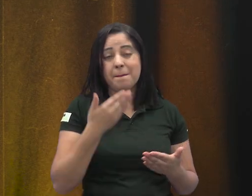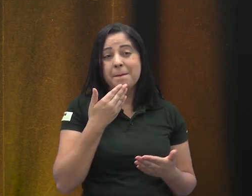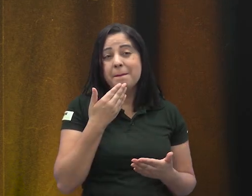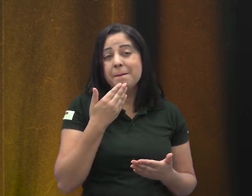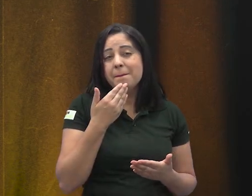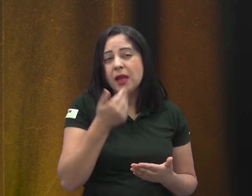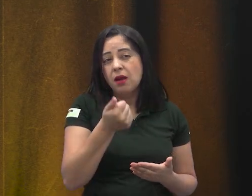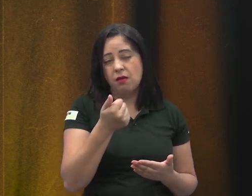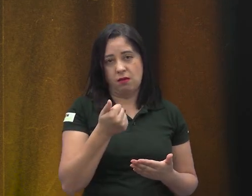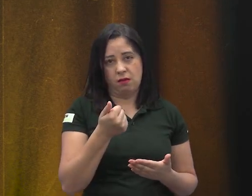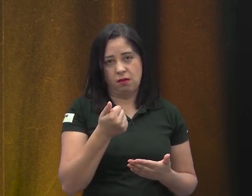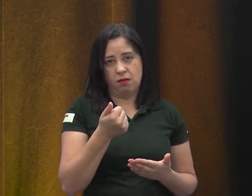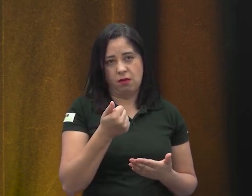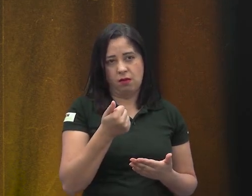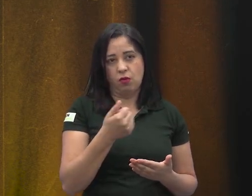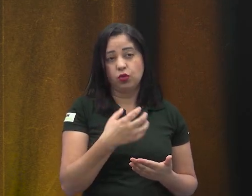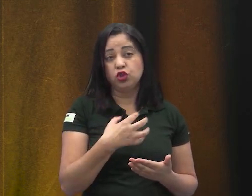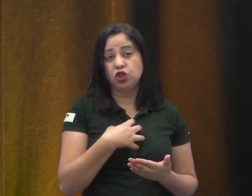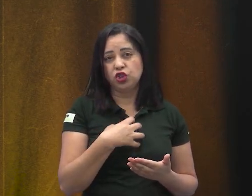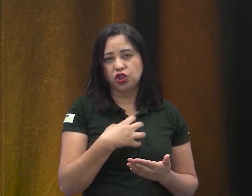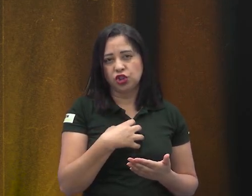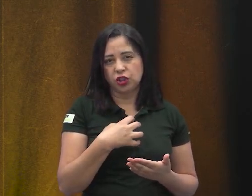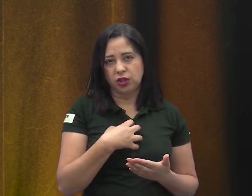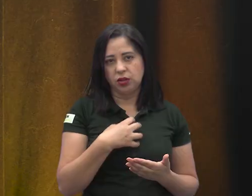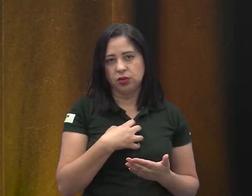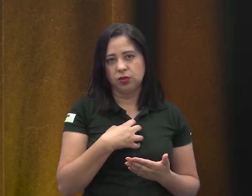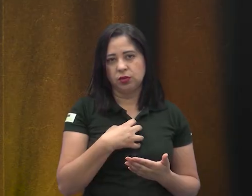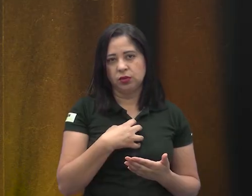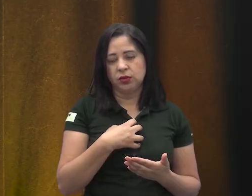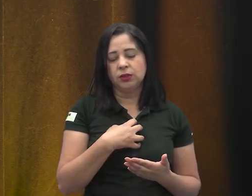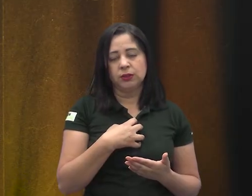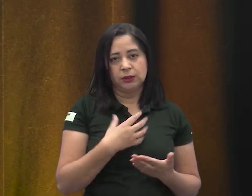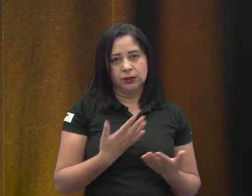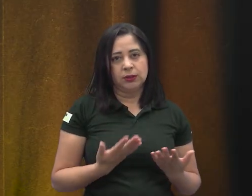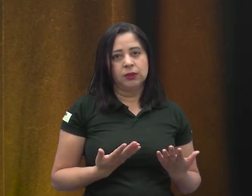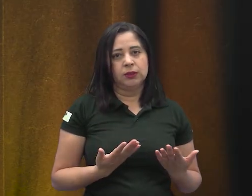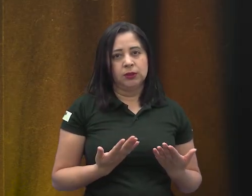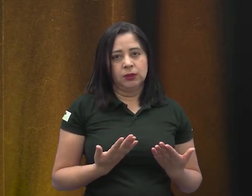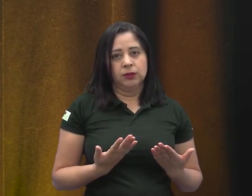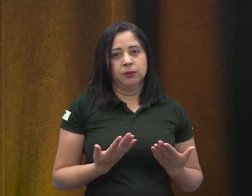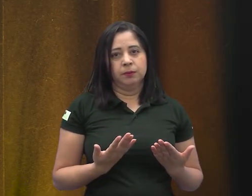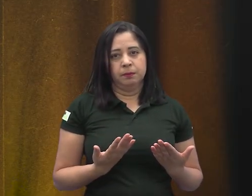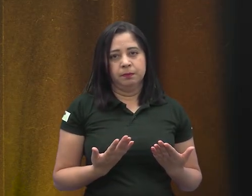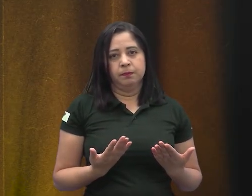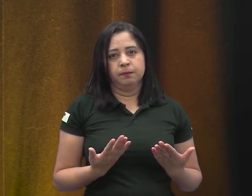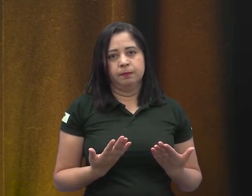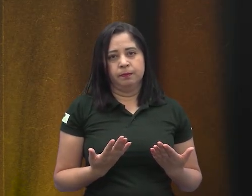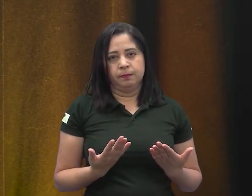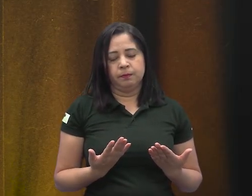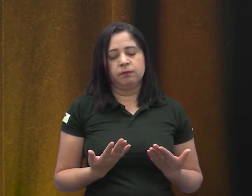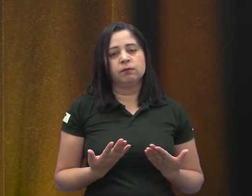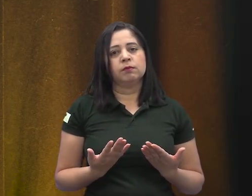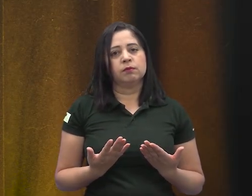a melhor forma de você trabalhar com